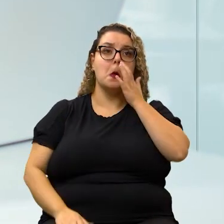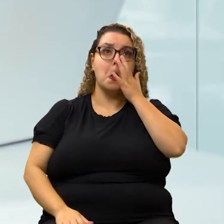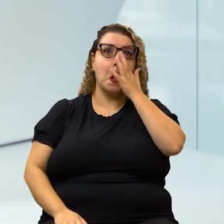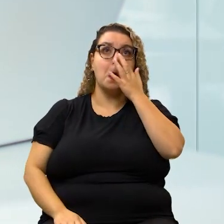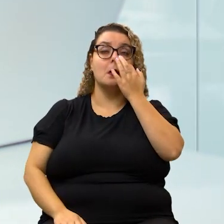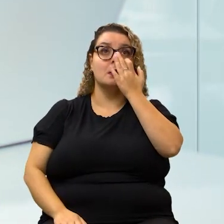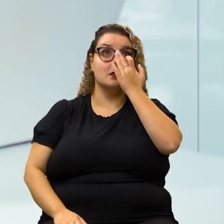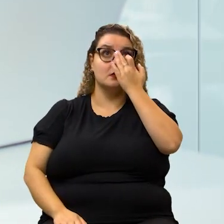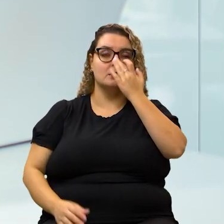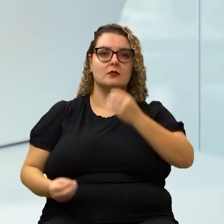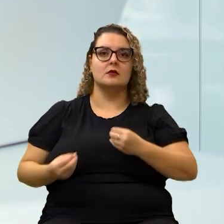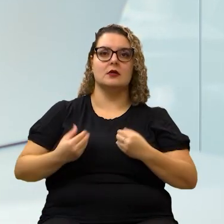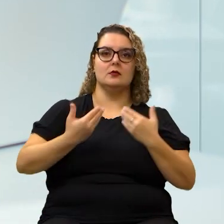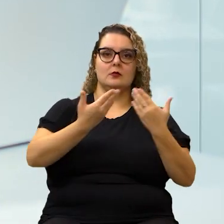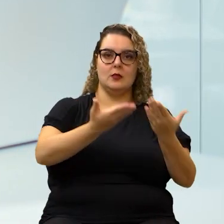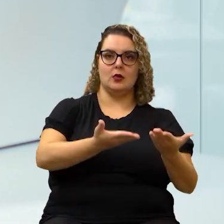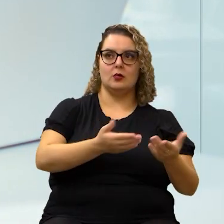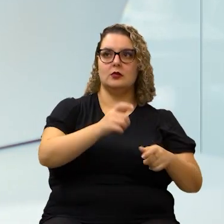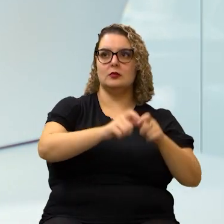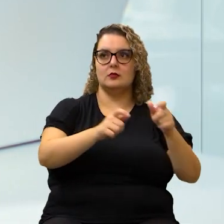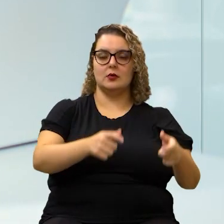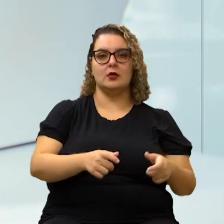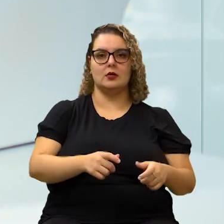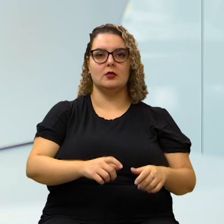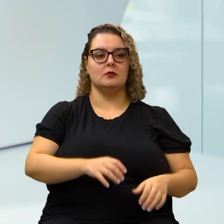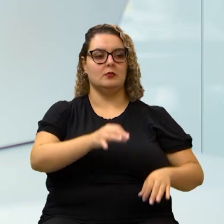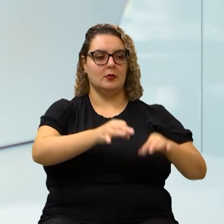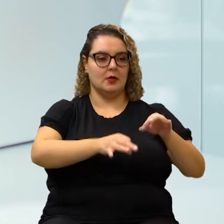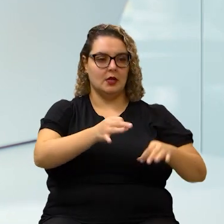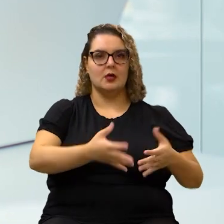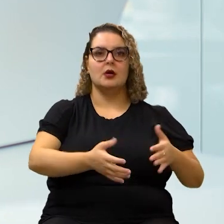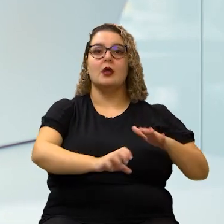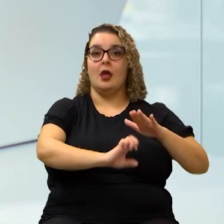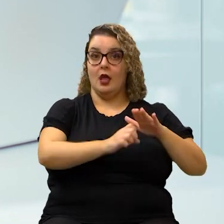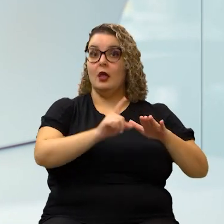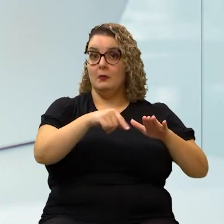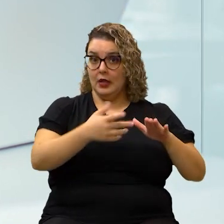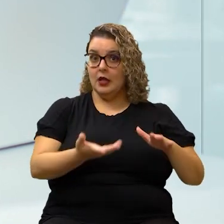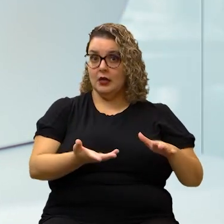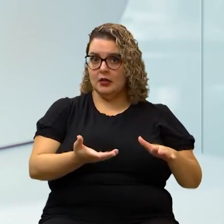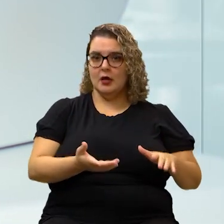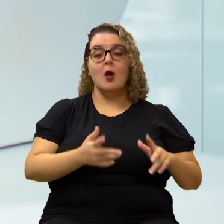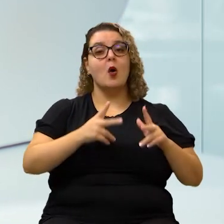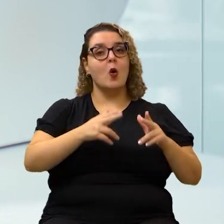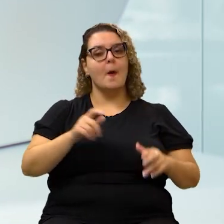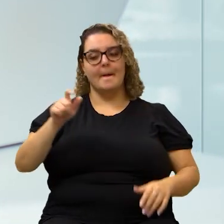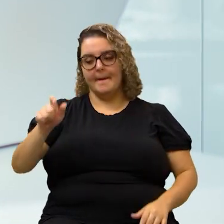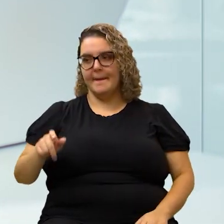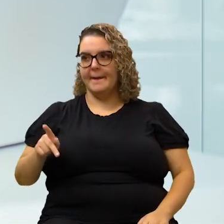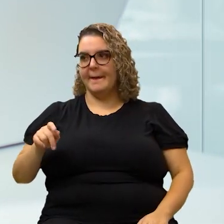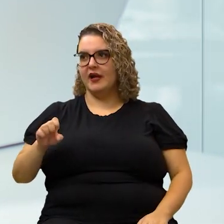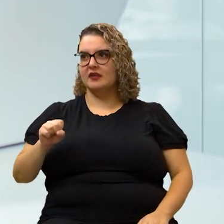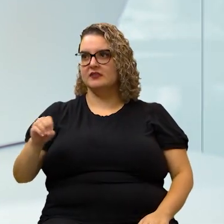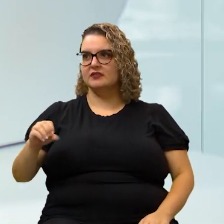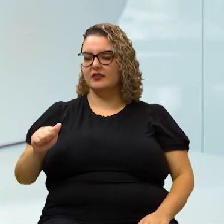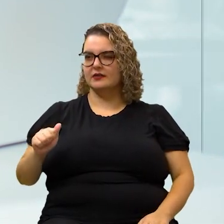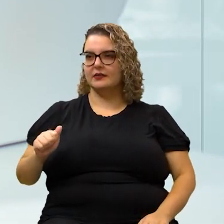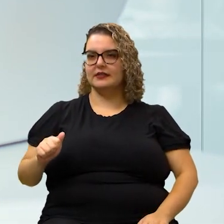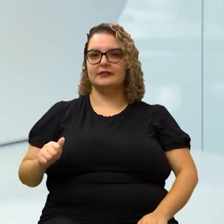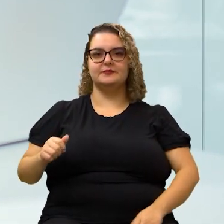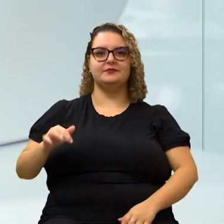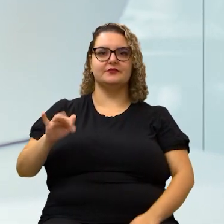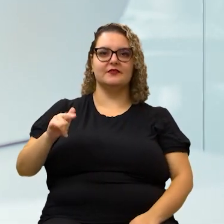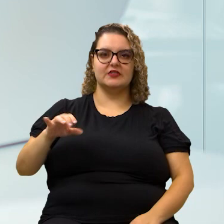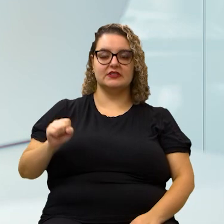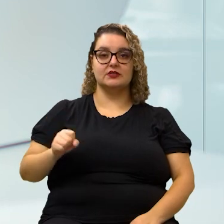vai prestar um serviço para uma outra pessoa, uma pessoa jurídica, uma empresa, se você for como pessoa física, você vai ter ali